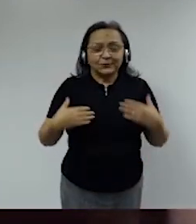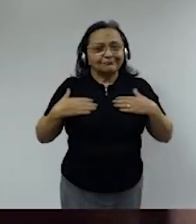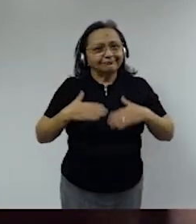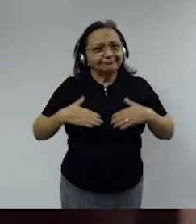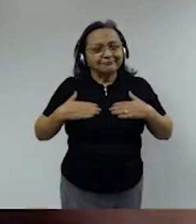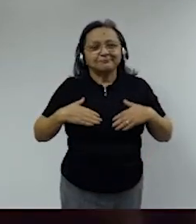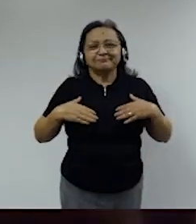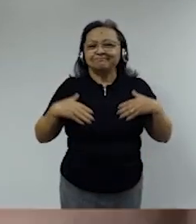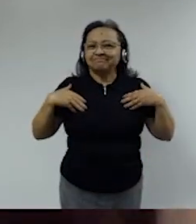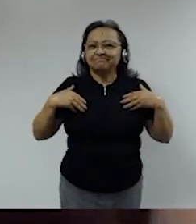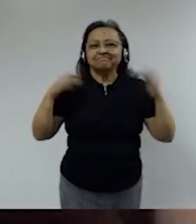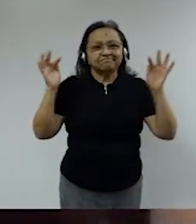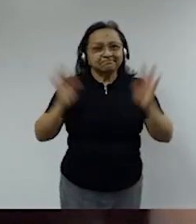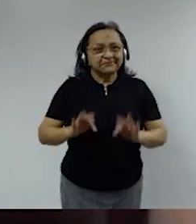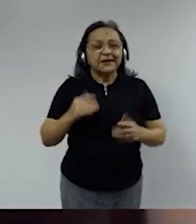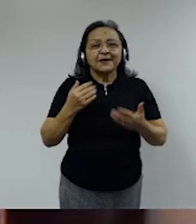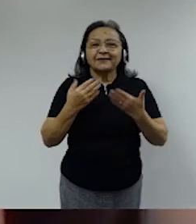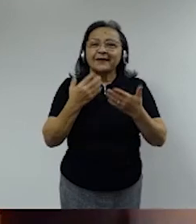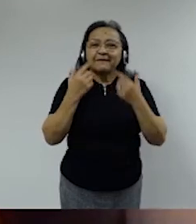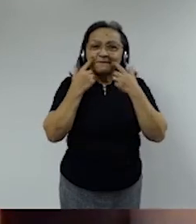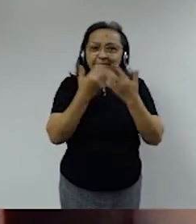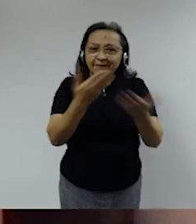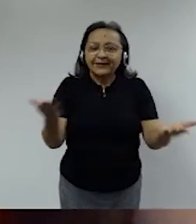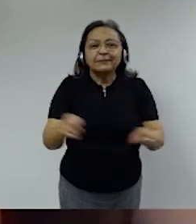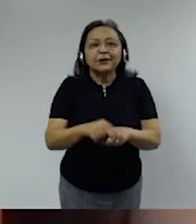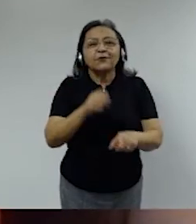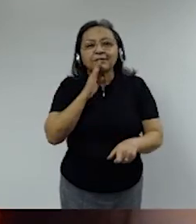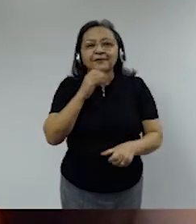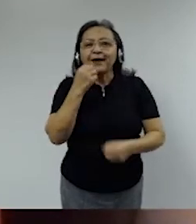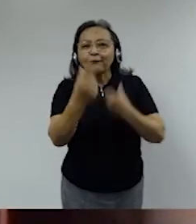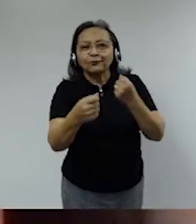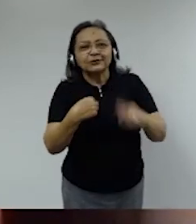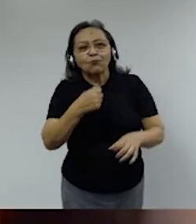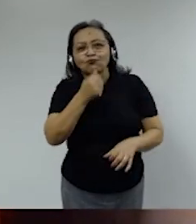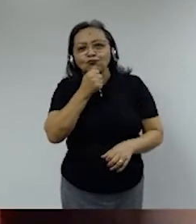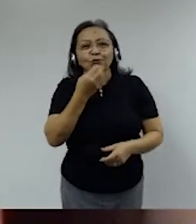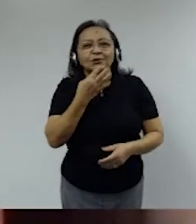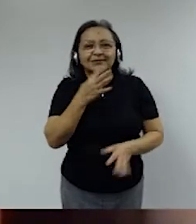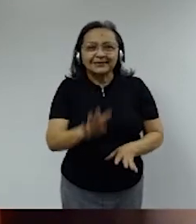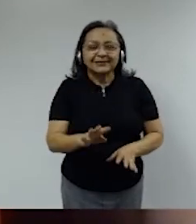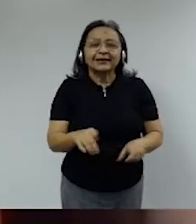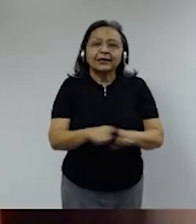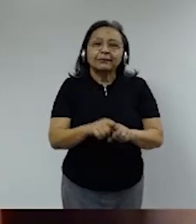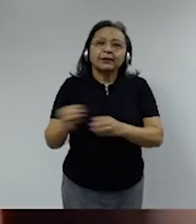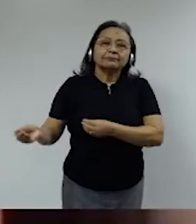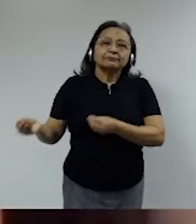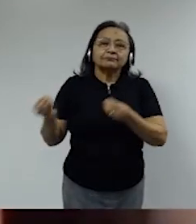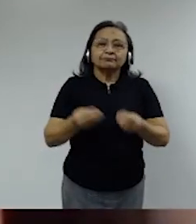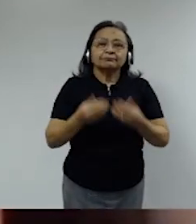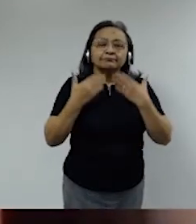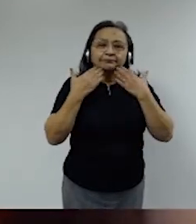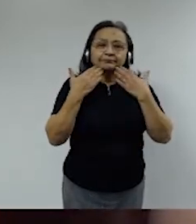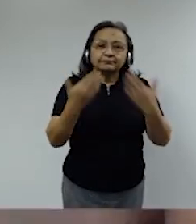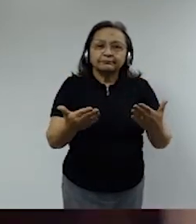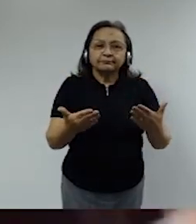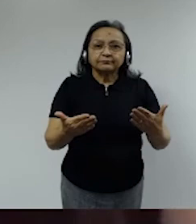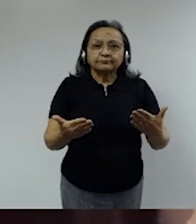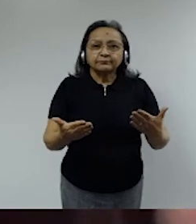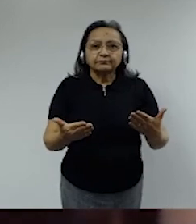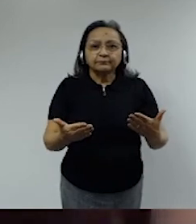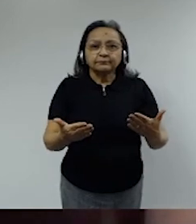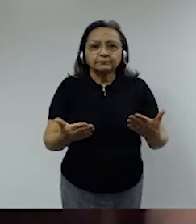escutá-los, também conhecê-los, alguns que eu não conhecia, e escutá-los a todos, e trazer